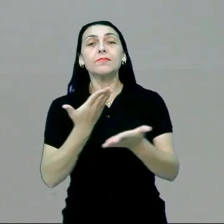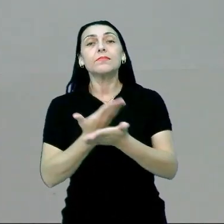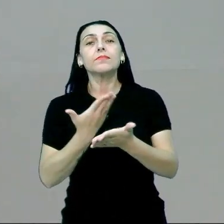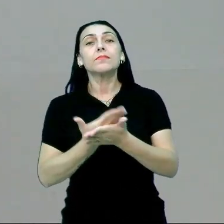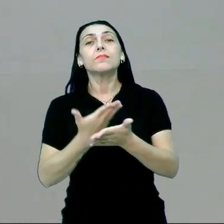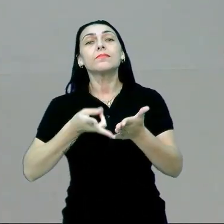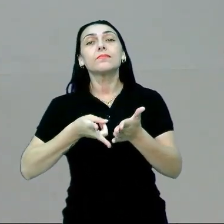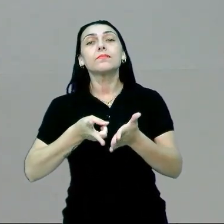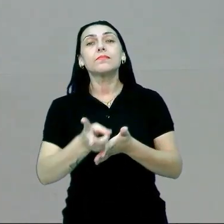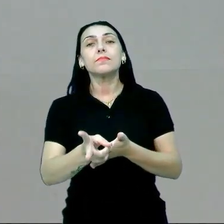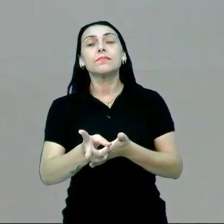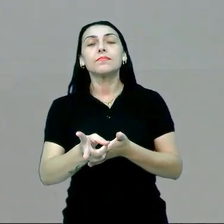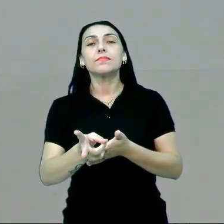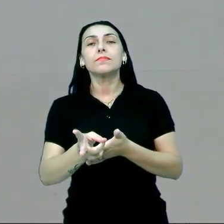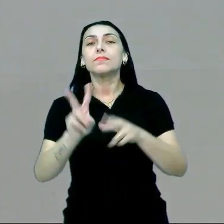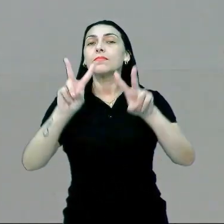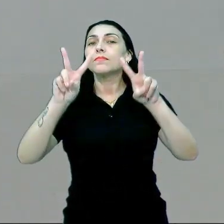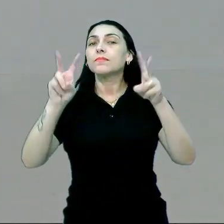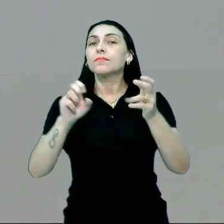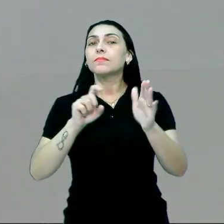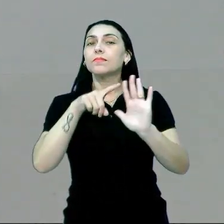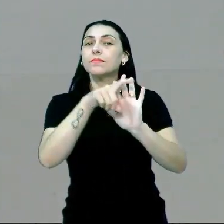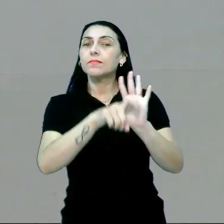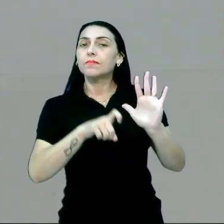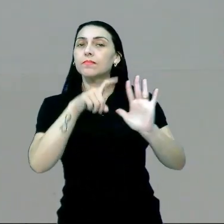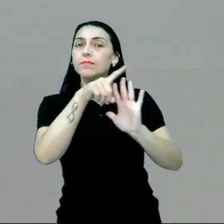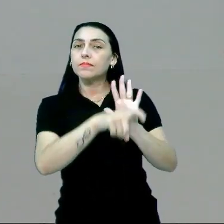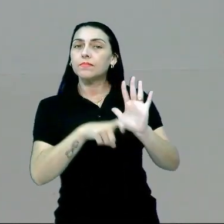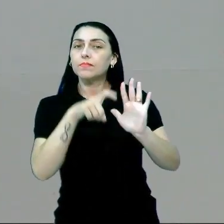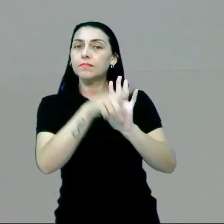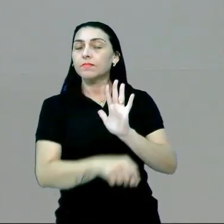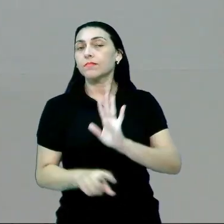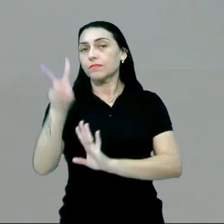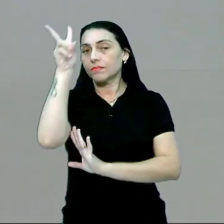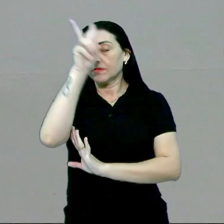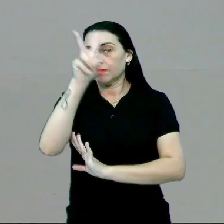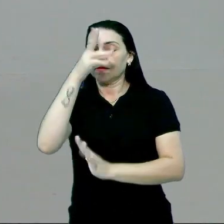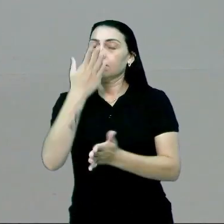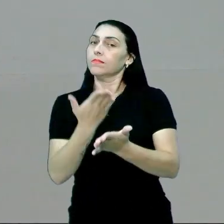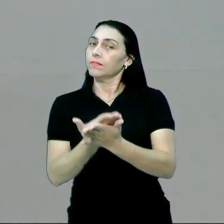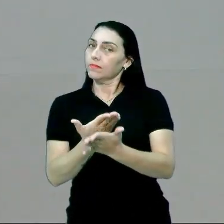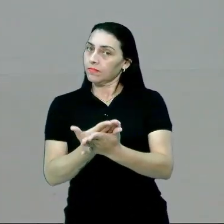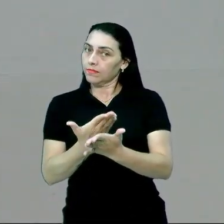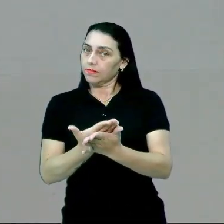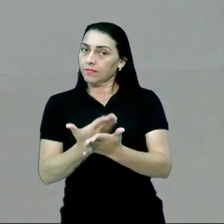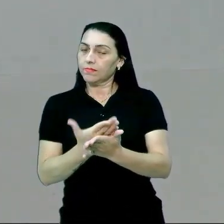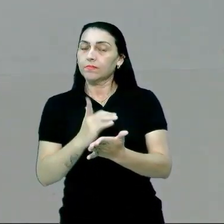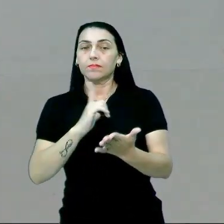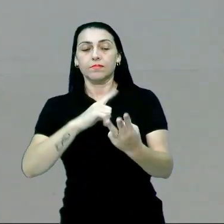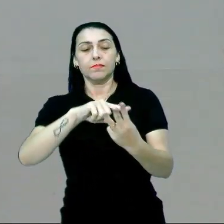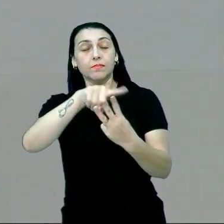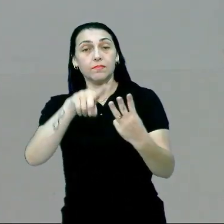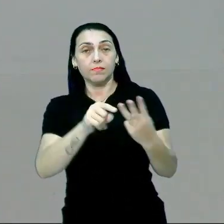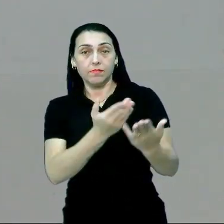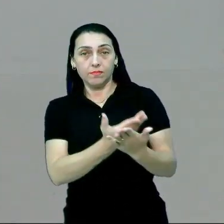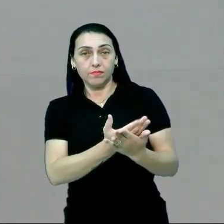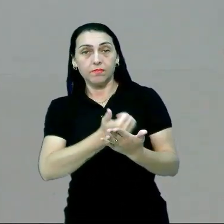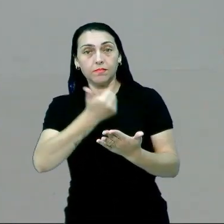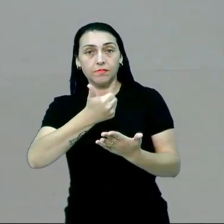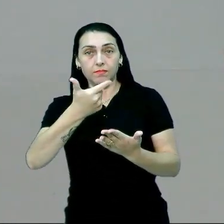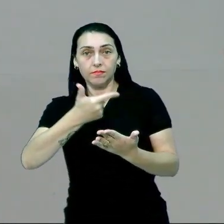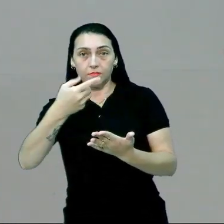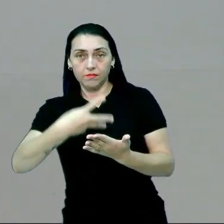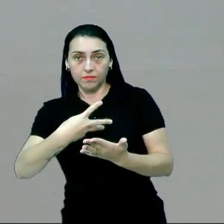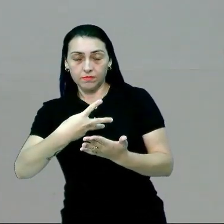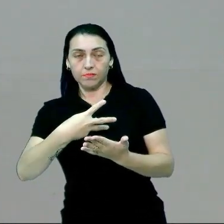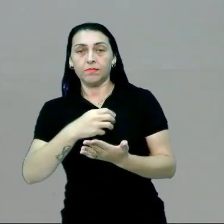uma continuidade sobre agropecuária. Lembrando que essa aula tem três partes, parte 1, parte